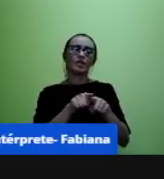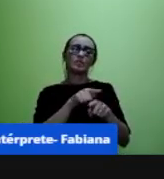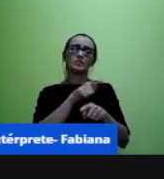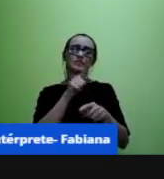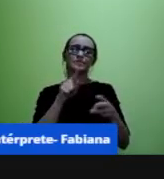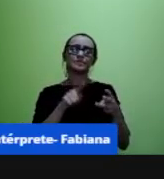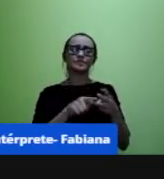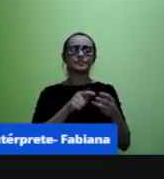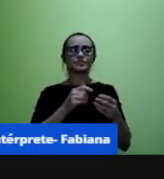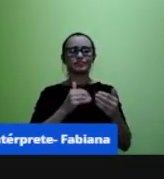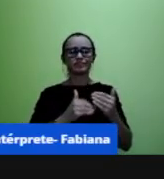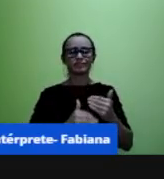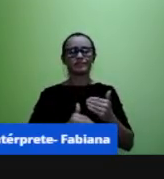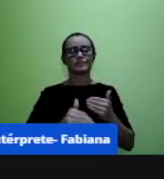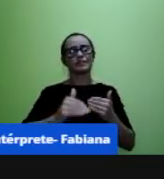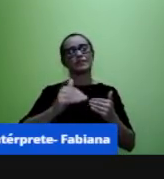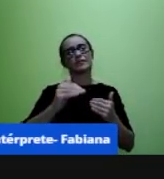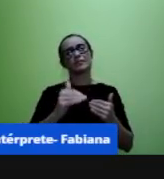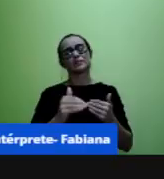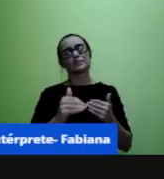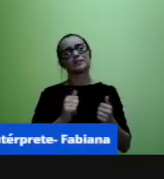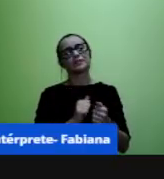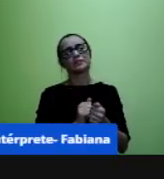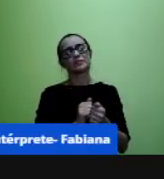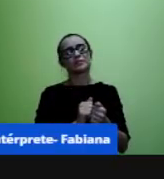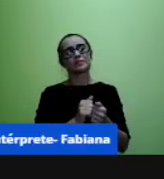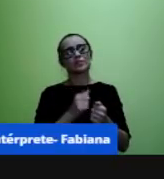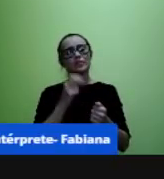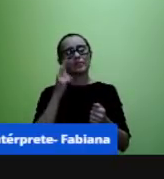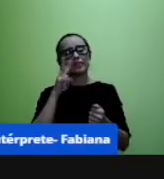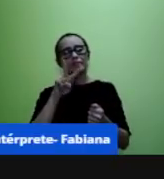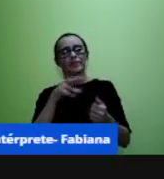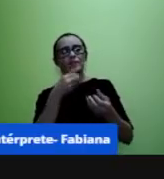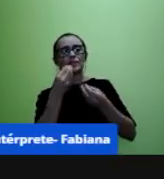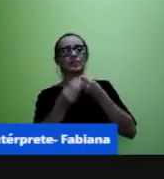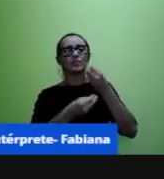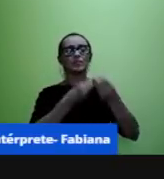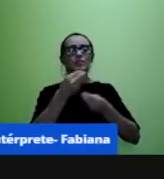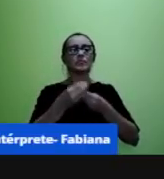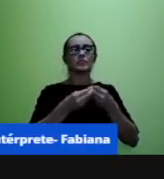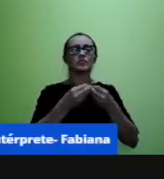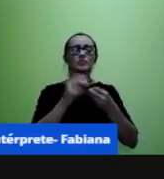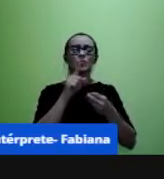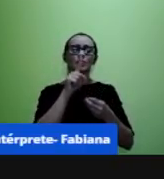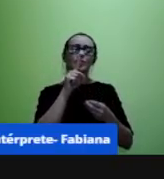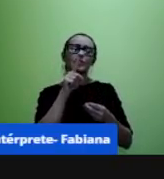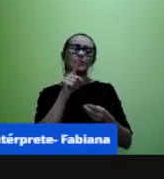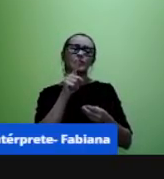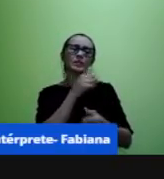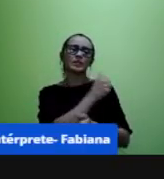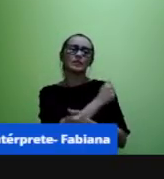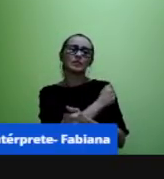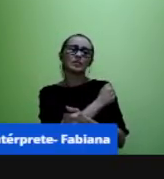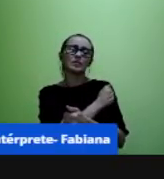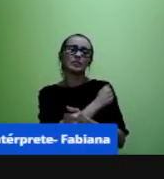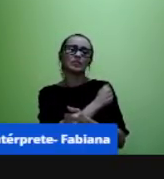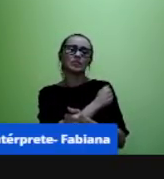meu aluno ele alcançou, né? Pela aprendizagem das habilidades